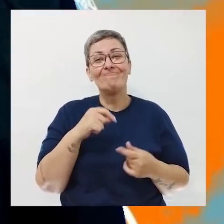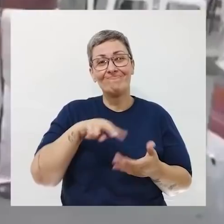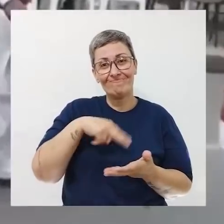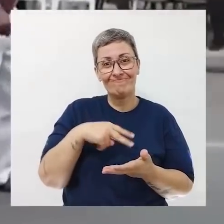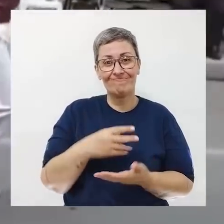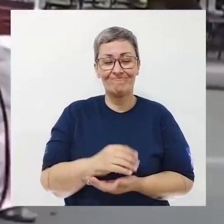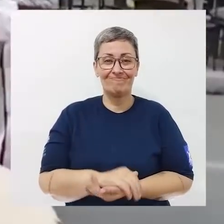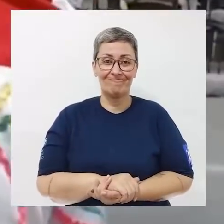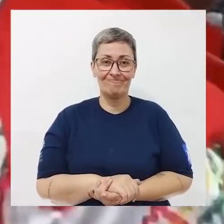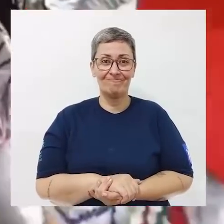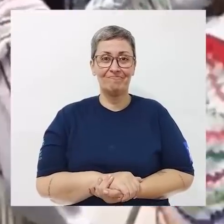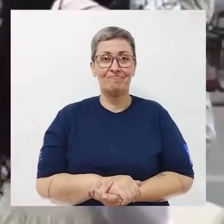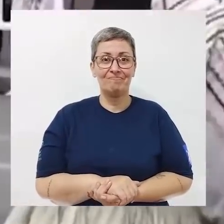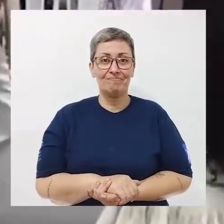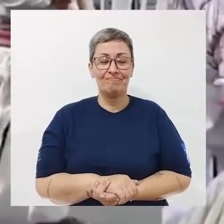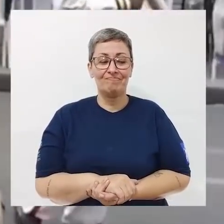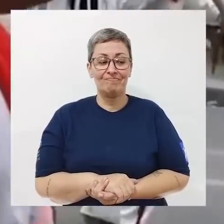dança?